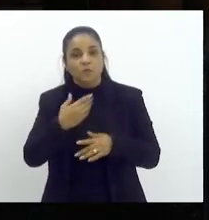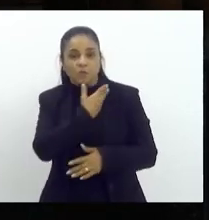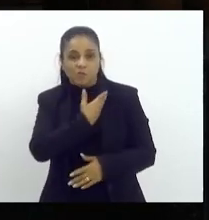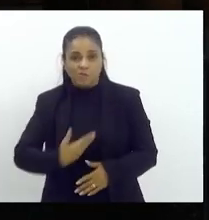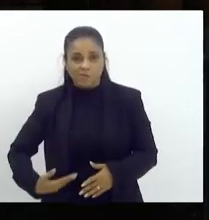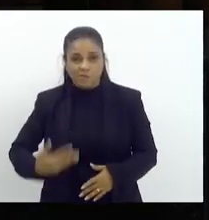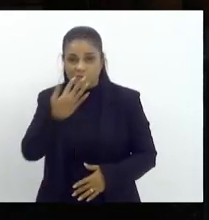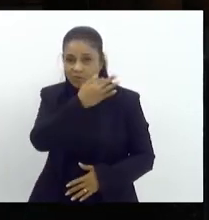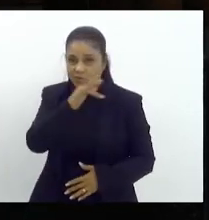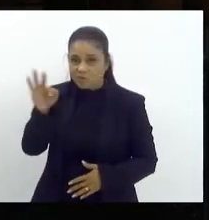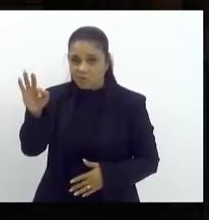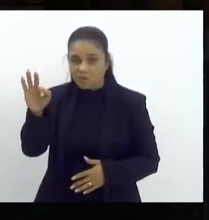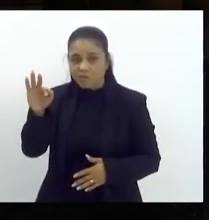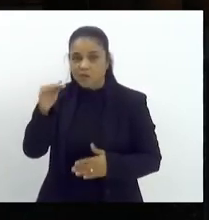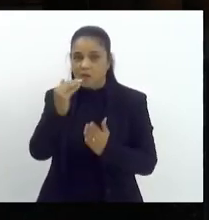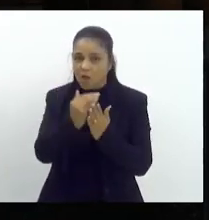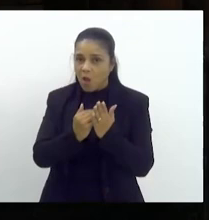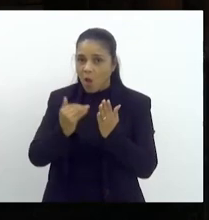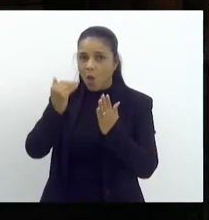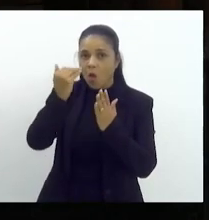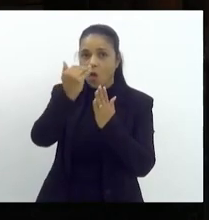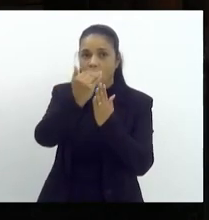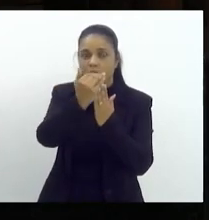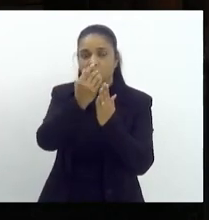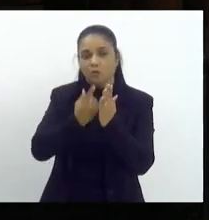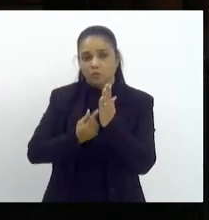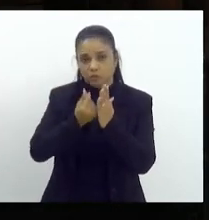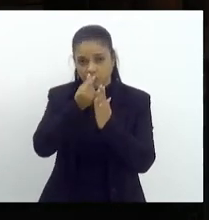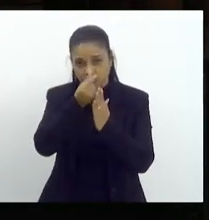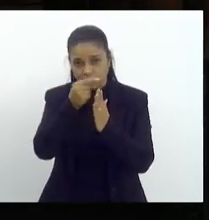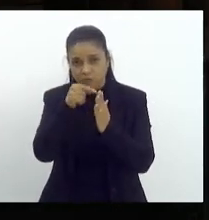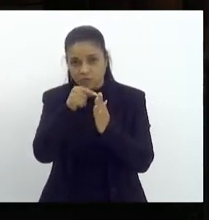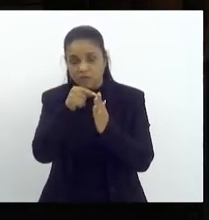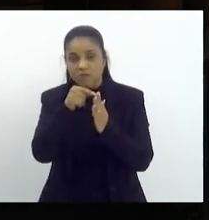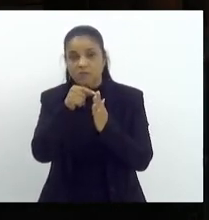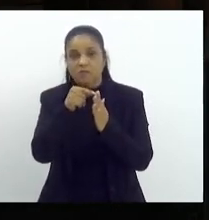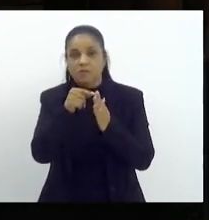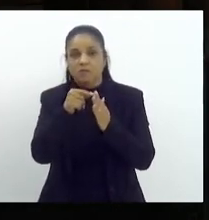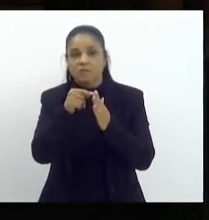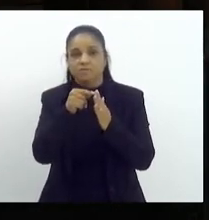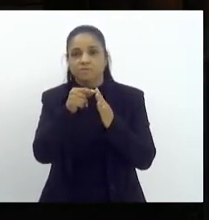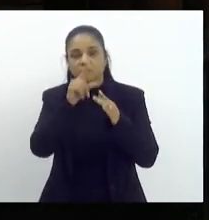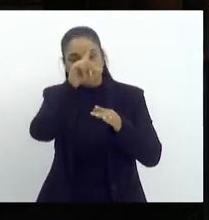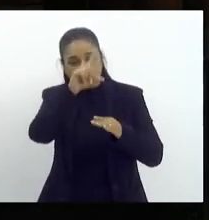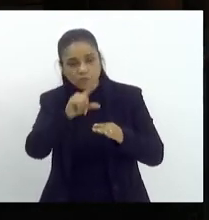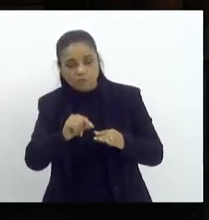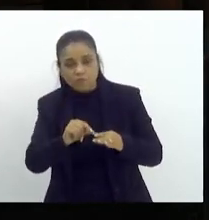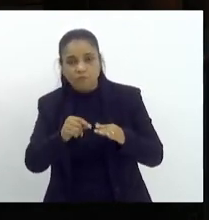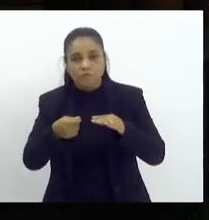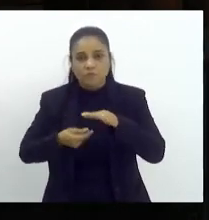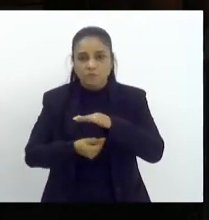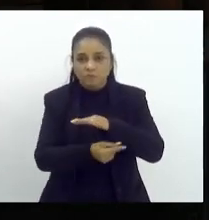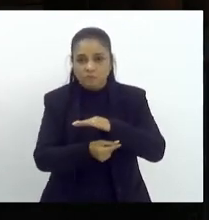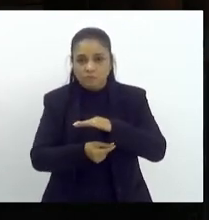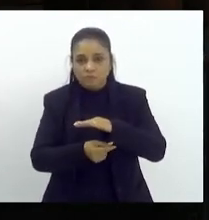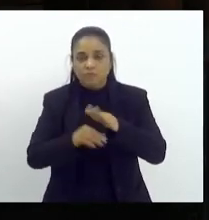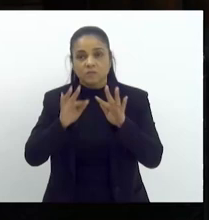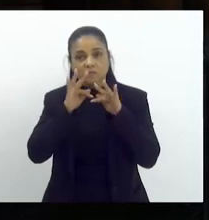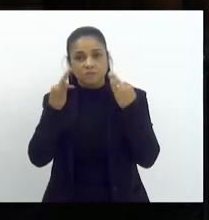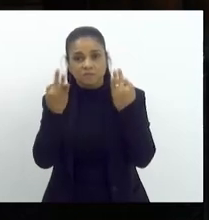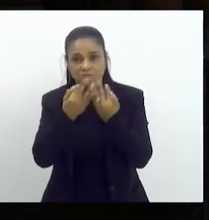o teto de gastos e reduziu o bolsa família em aproximadamente um milhão e meio de pessoas no nosso